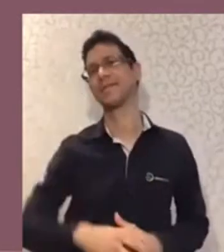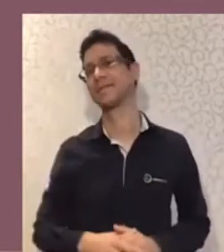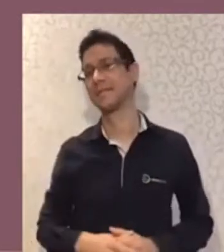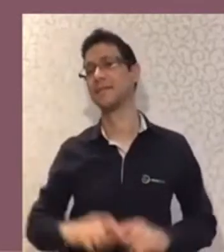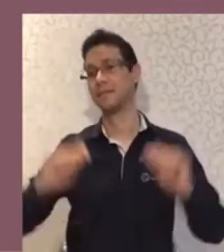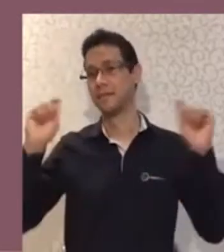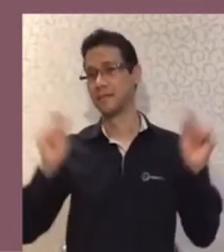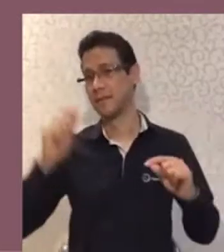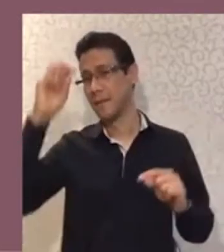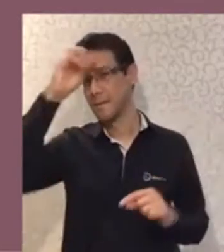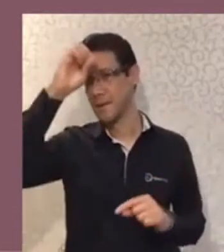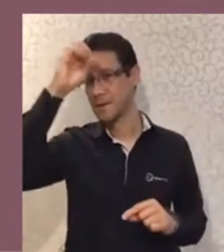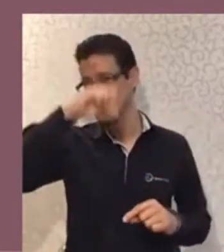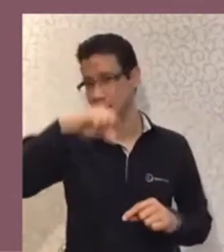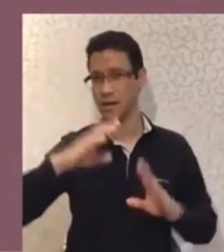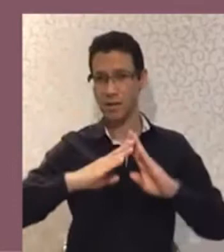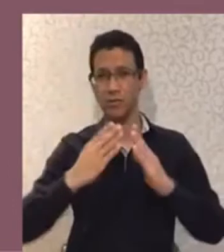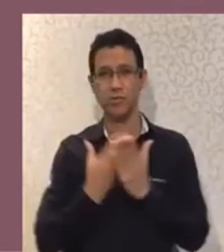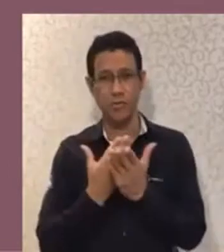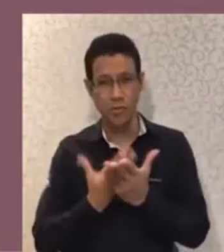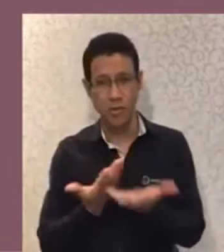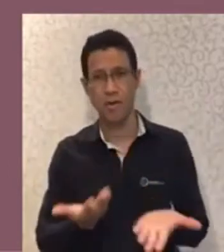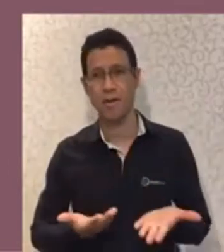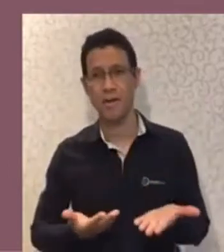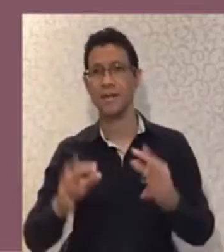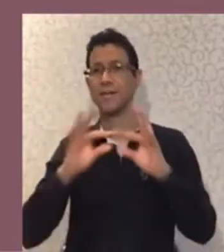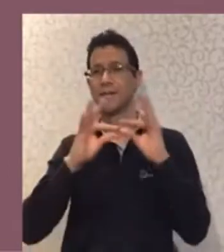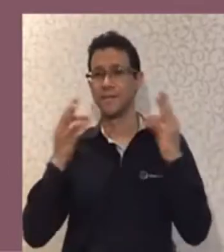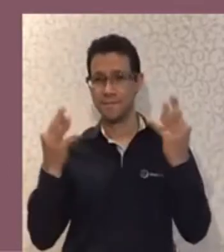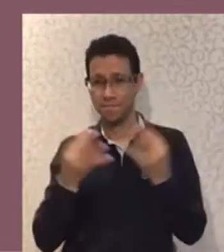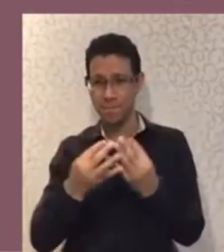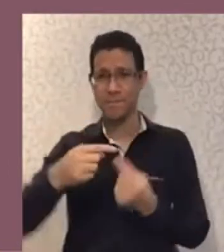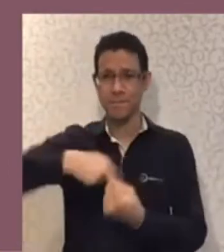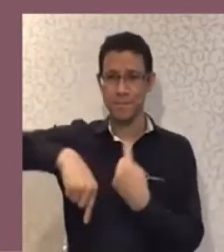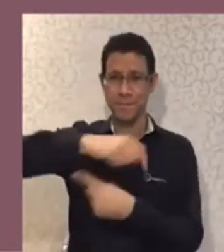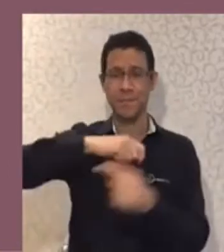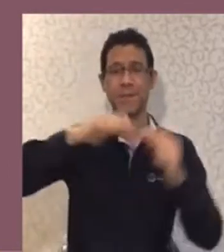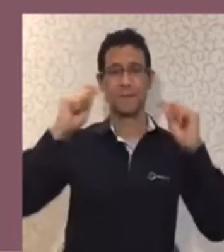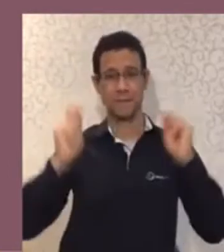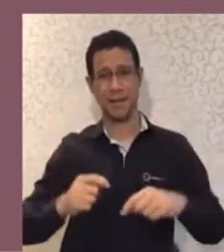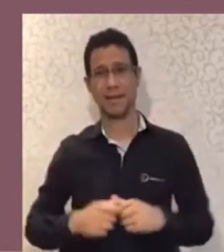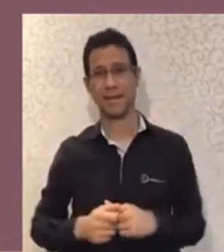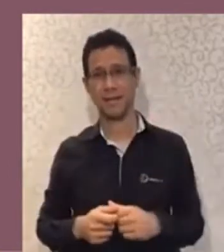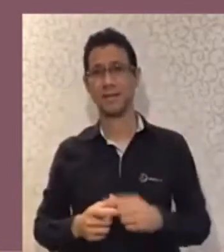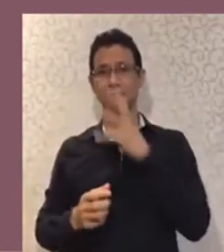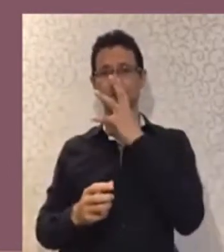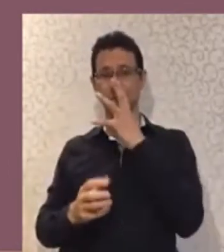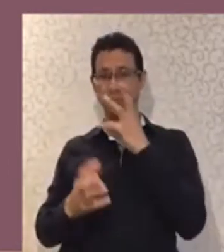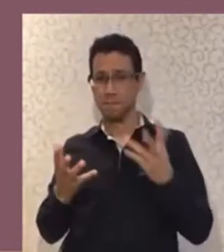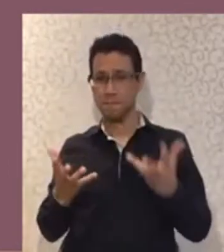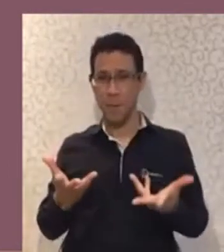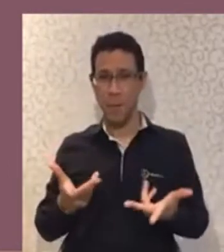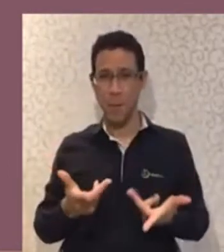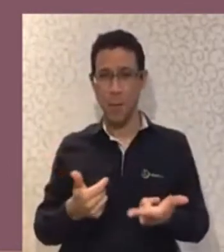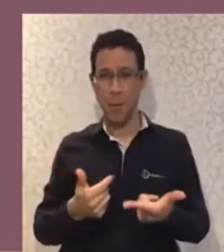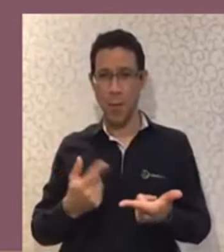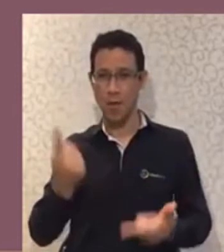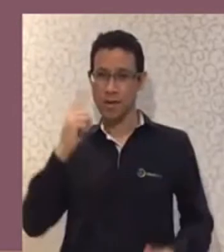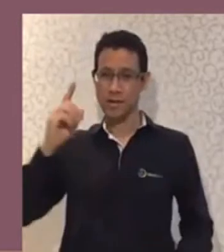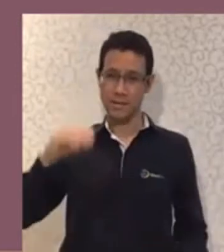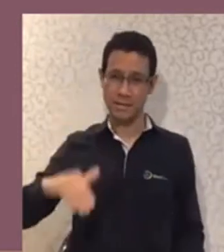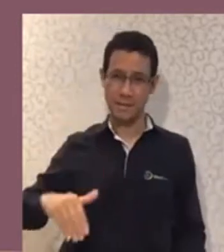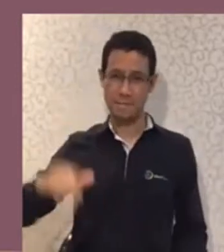aprender nas famílias, aprender no convívio. Nós não vamos ficar maravilhosos da noite para o dia, quer dizer, a gente vai